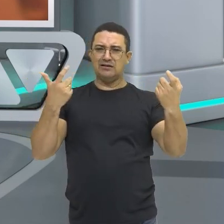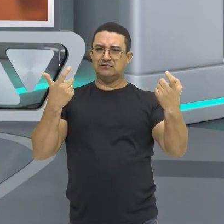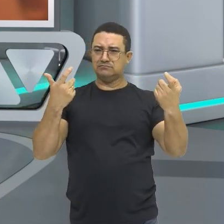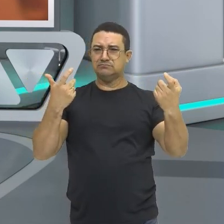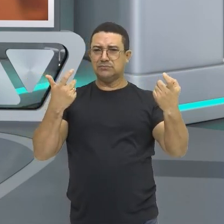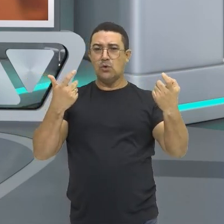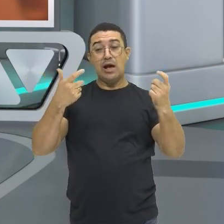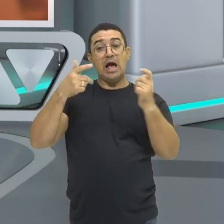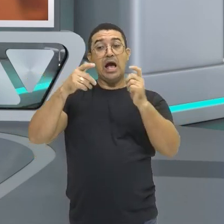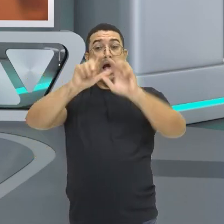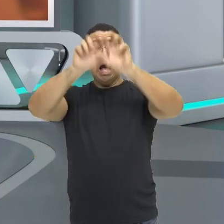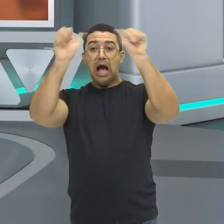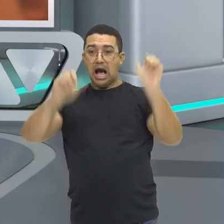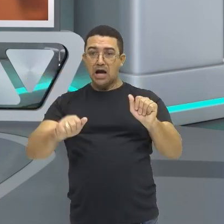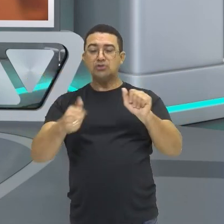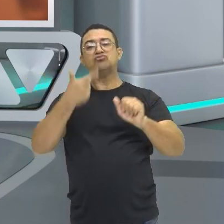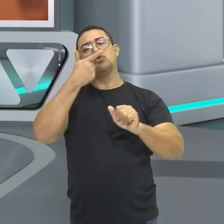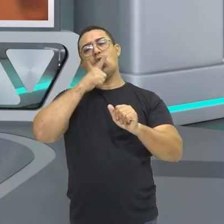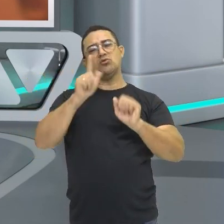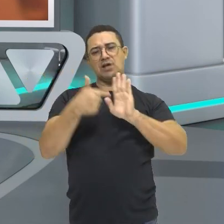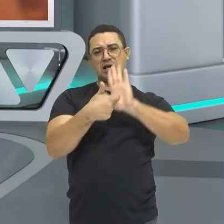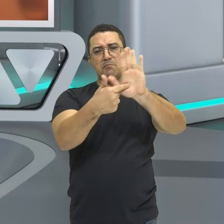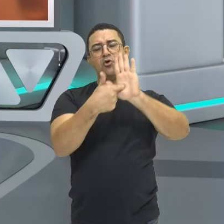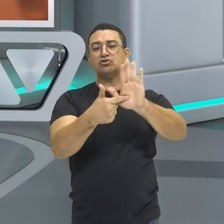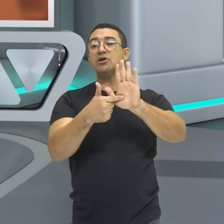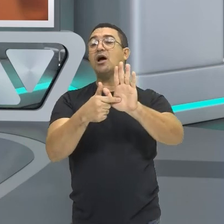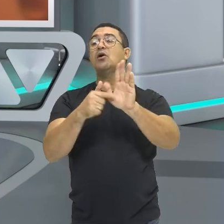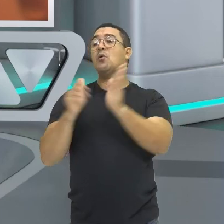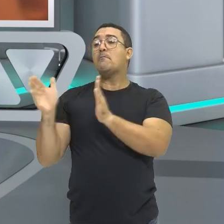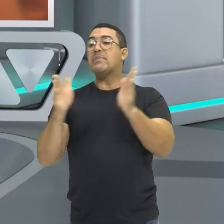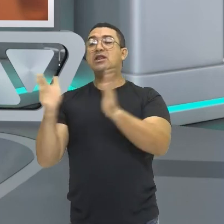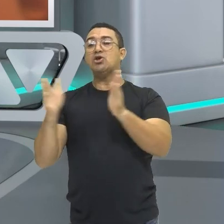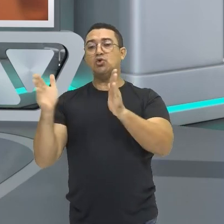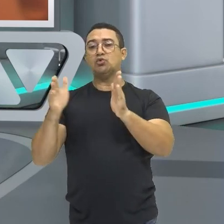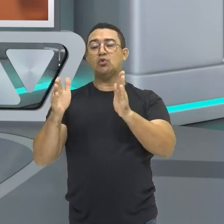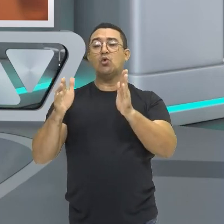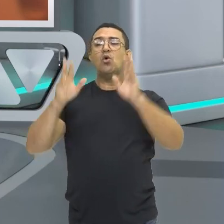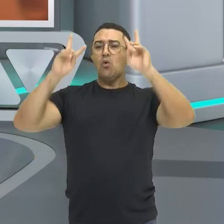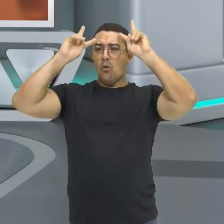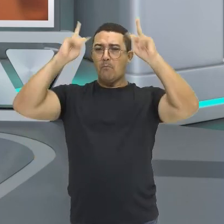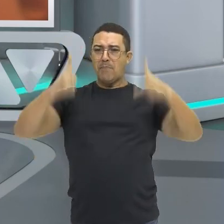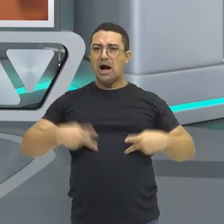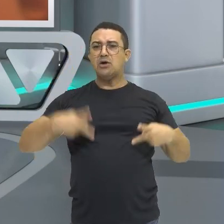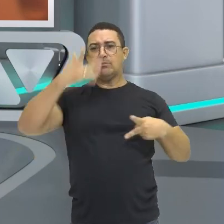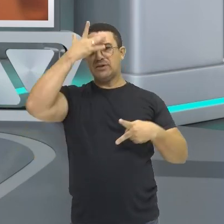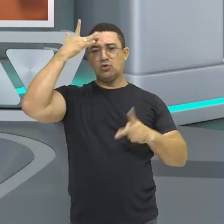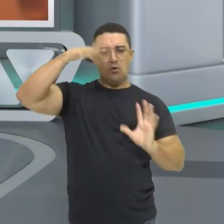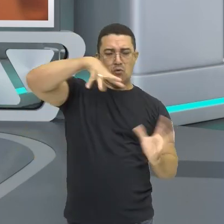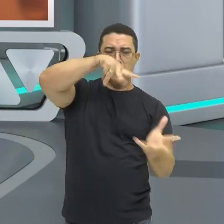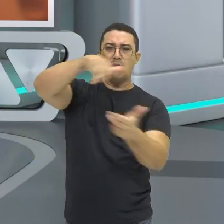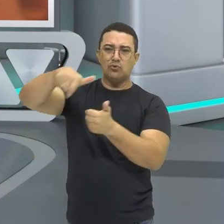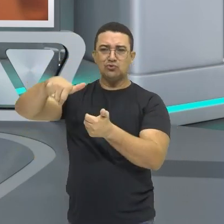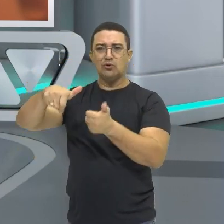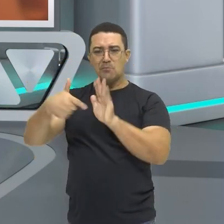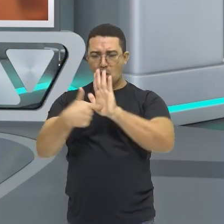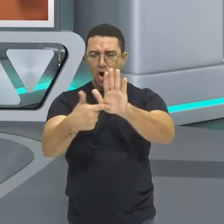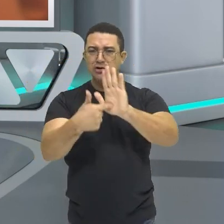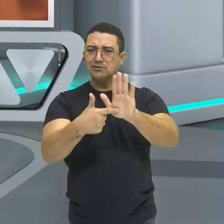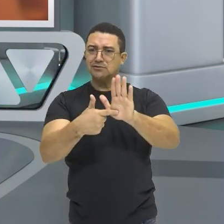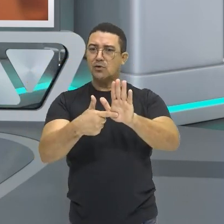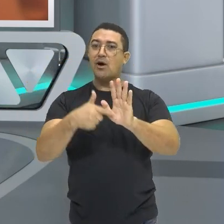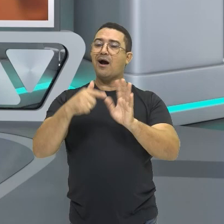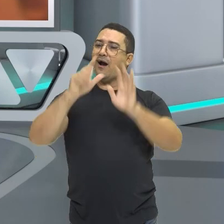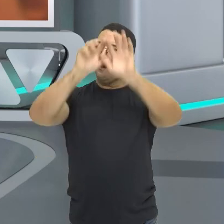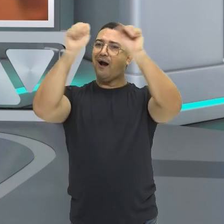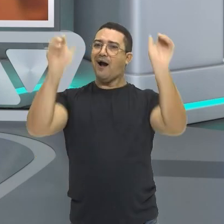consegue retratar o que a humanidade está passando nesse momento. Por isso que eu sempre digo, a arte ela é muito importante, ela